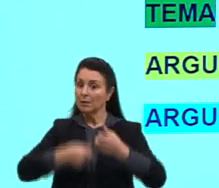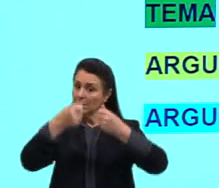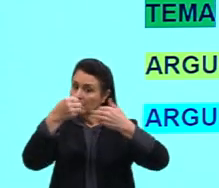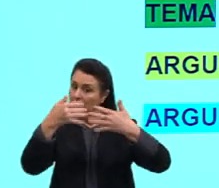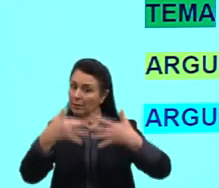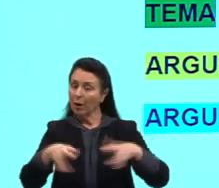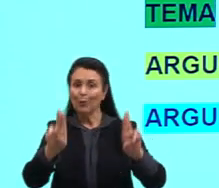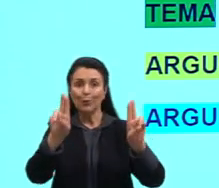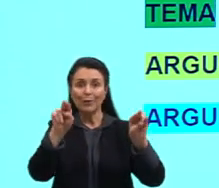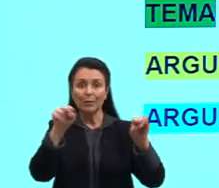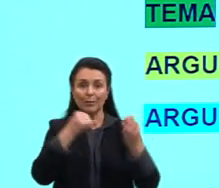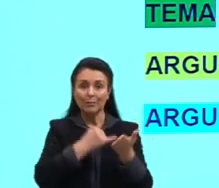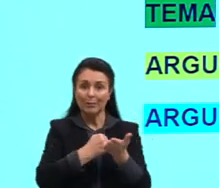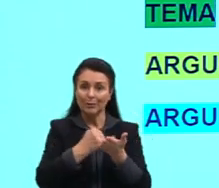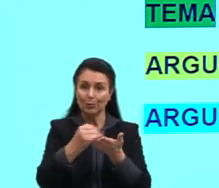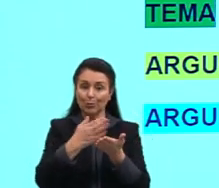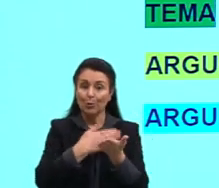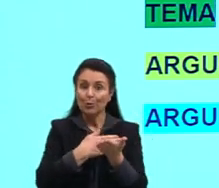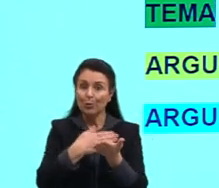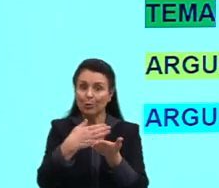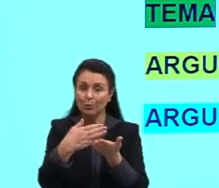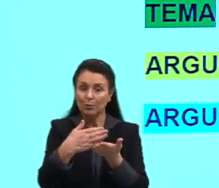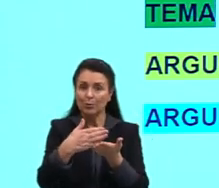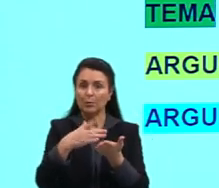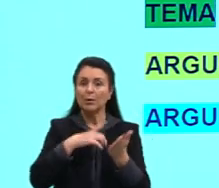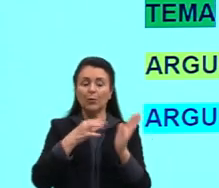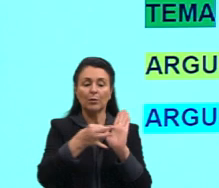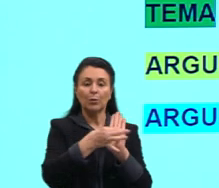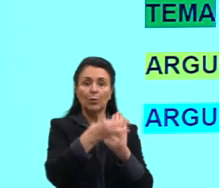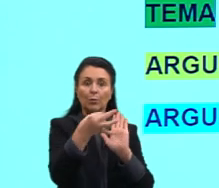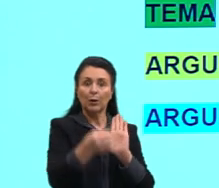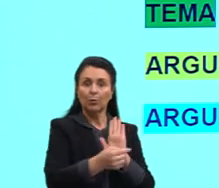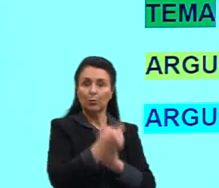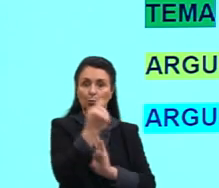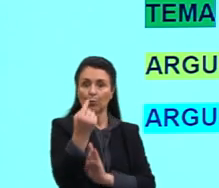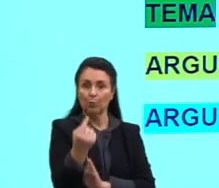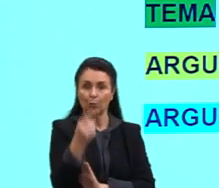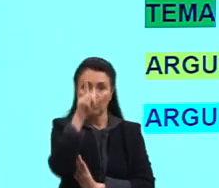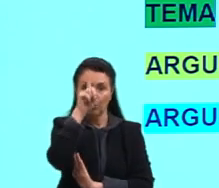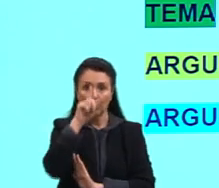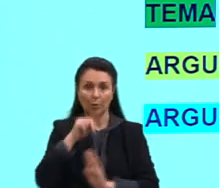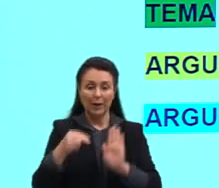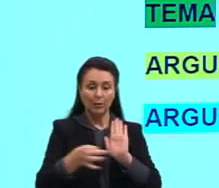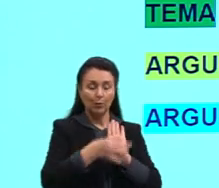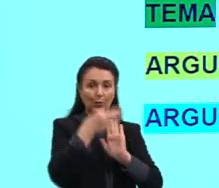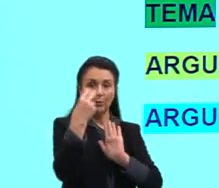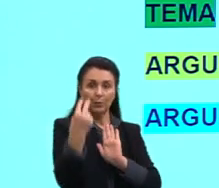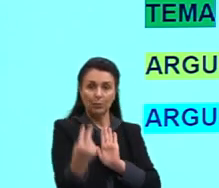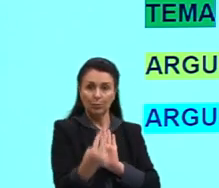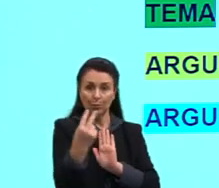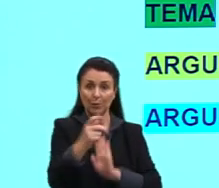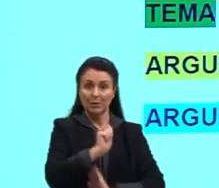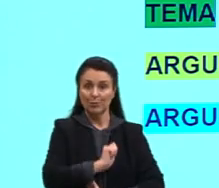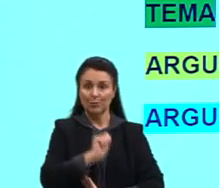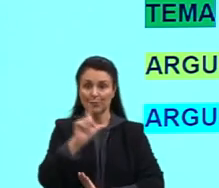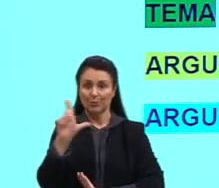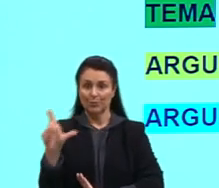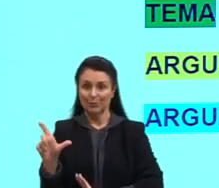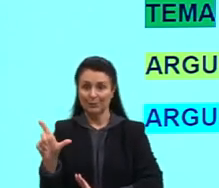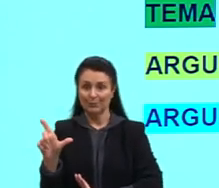e depois eu tenho o argumento um em amarelo e o argumento dois em azul